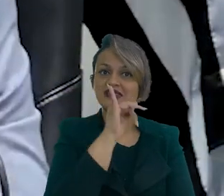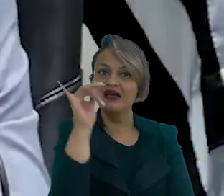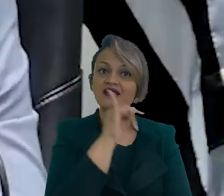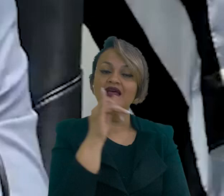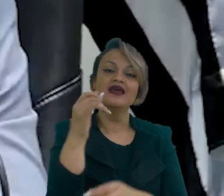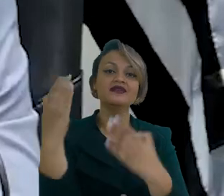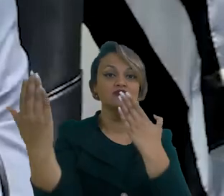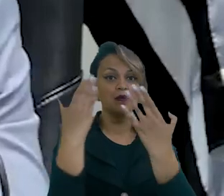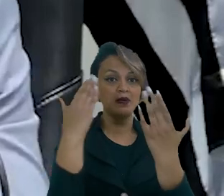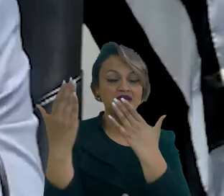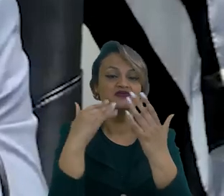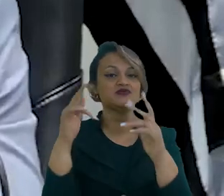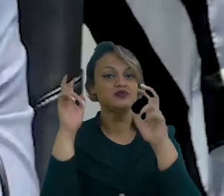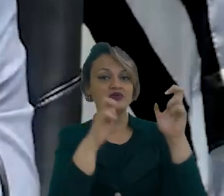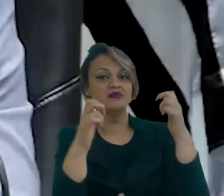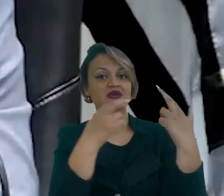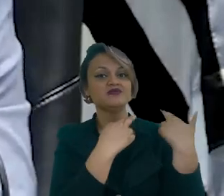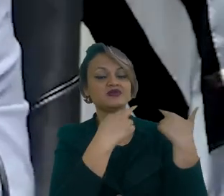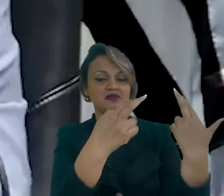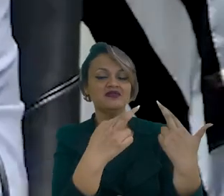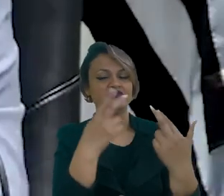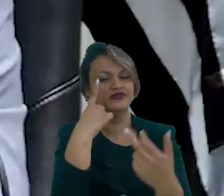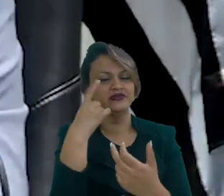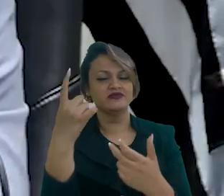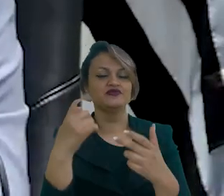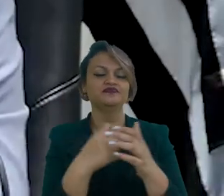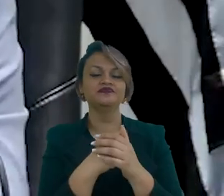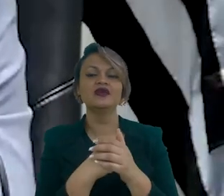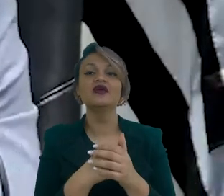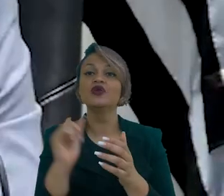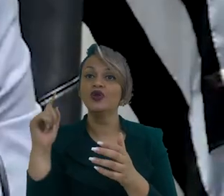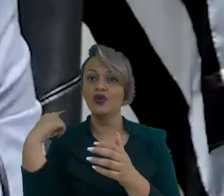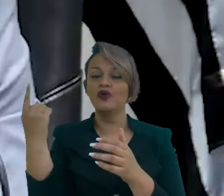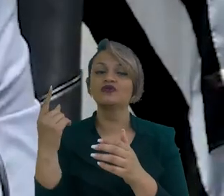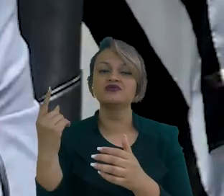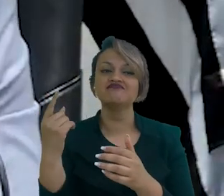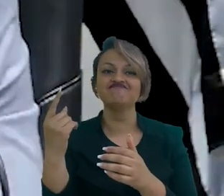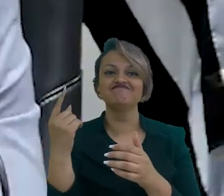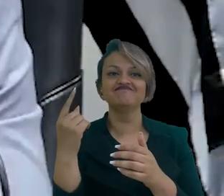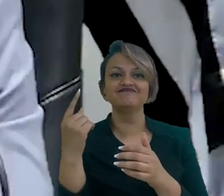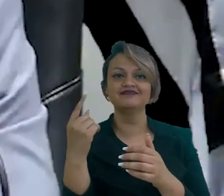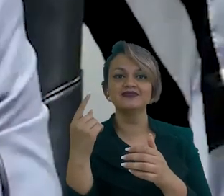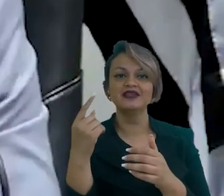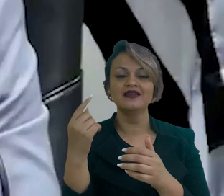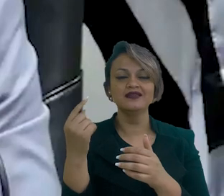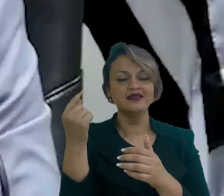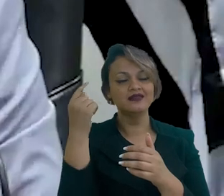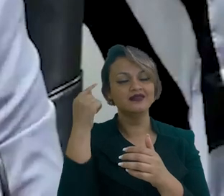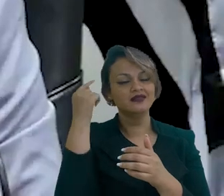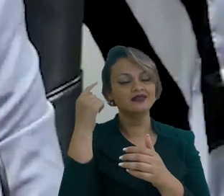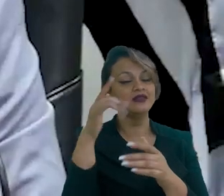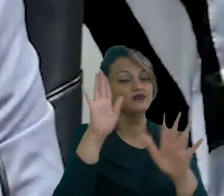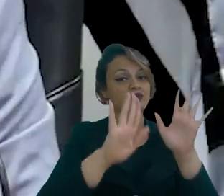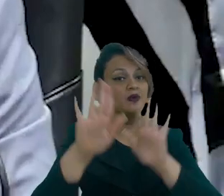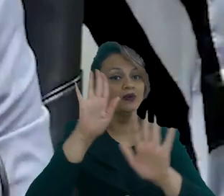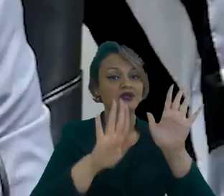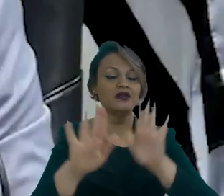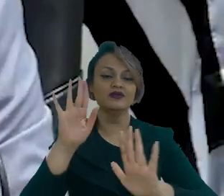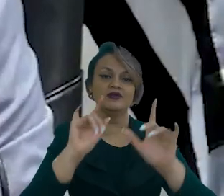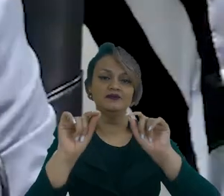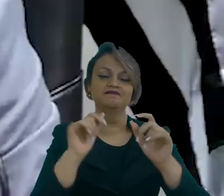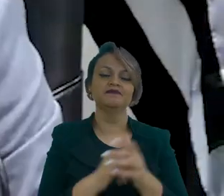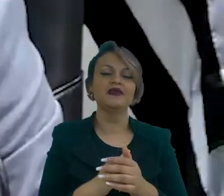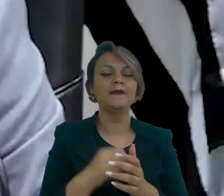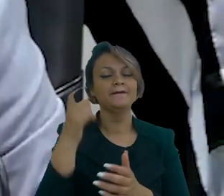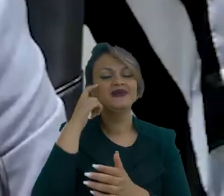uma aproximação comparativa da responsabilidade é bastante interessante porque nós estamos aproximando disso incerta a medida e temos